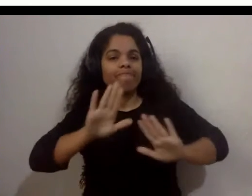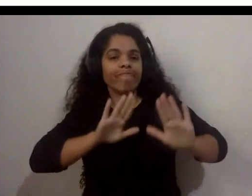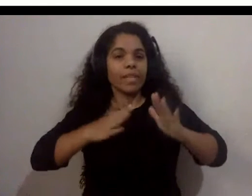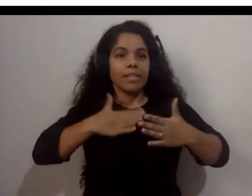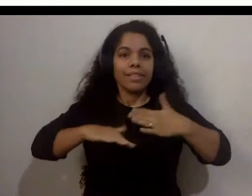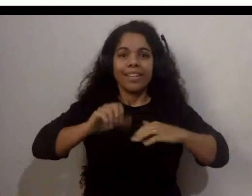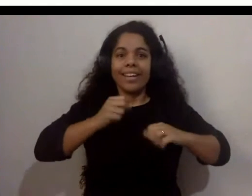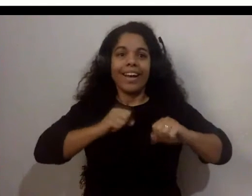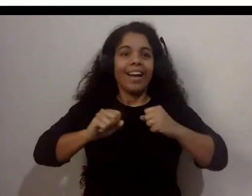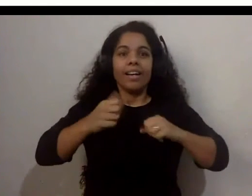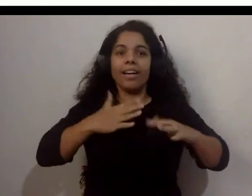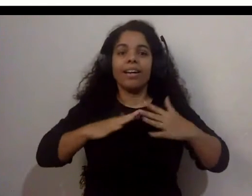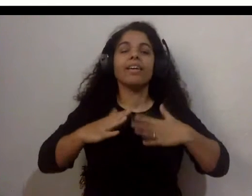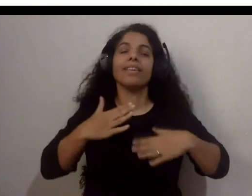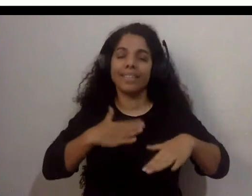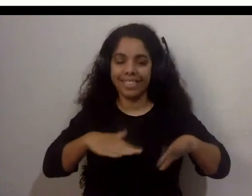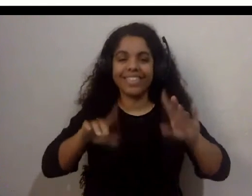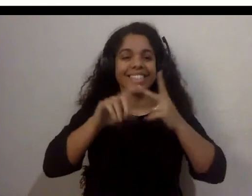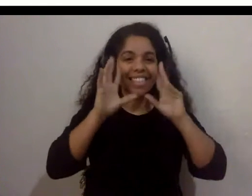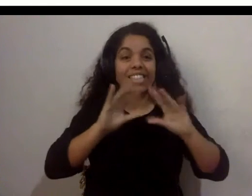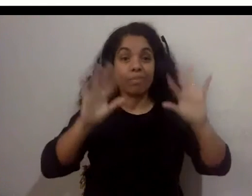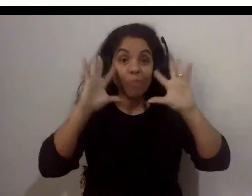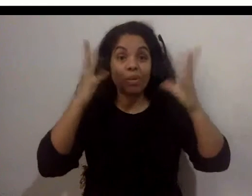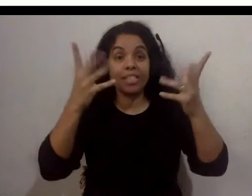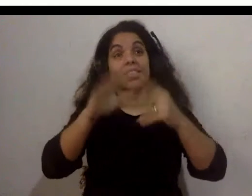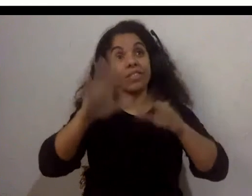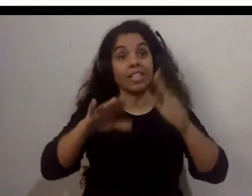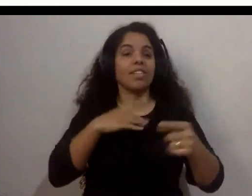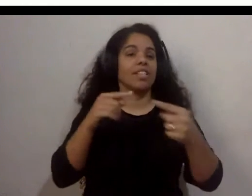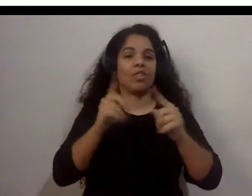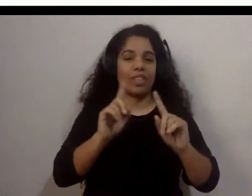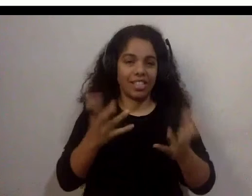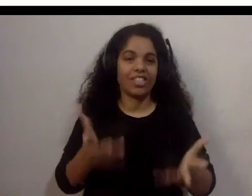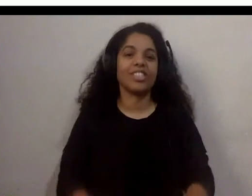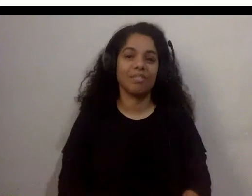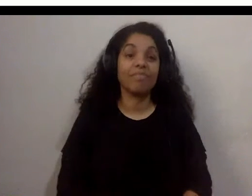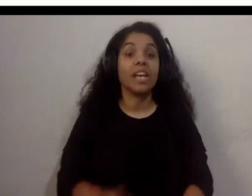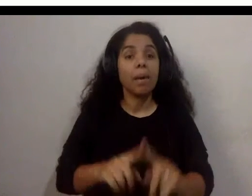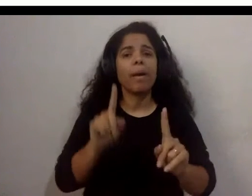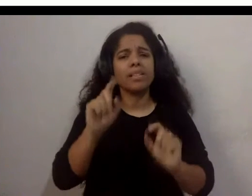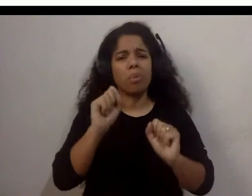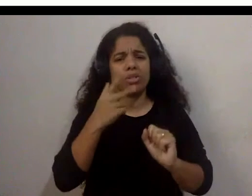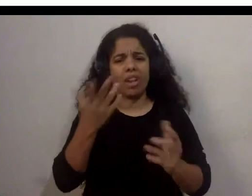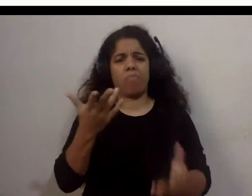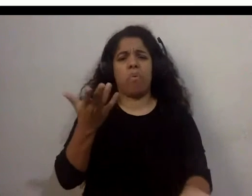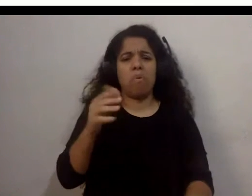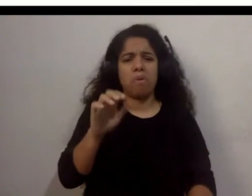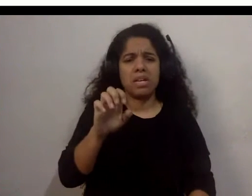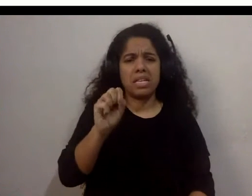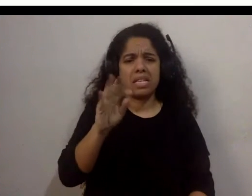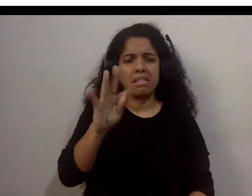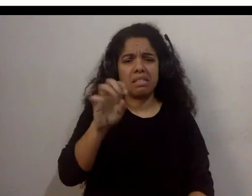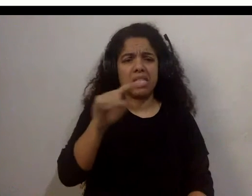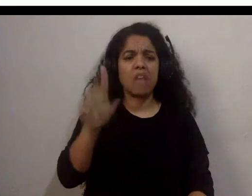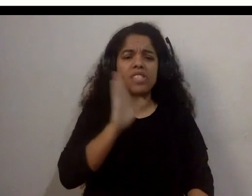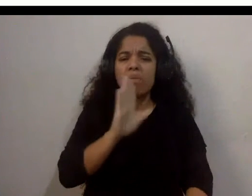tomar decisões, de antecipar decisões, que na verdade às vezes não faz sentido. Mas você pode falar, poxa, Estevão, isso é muito